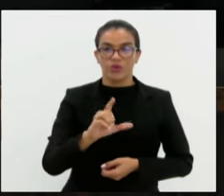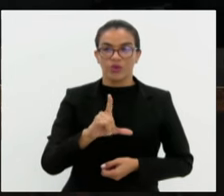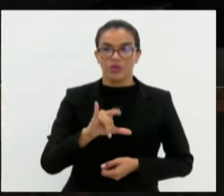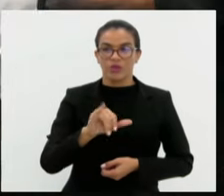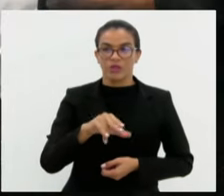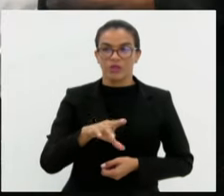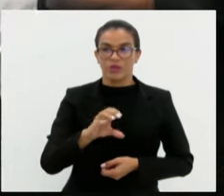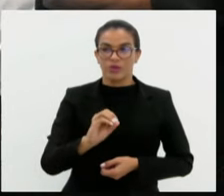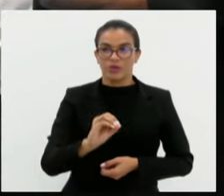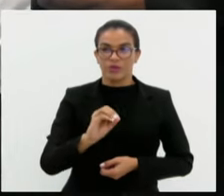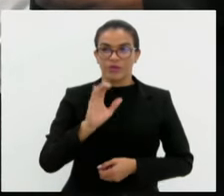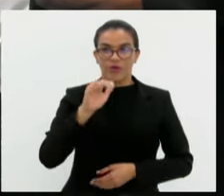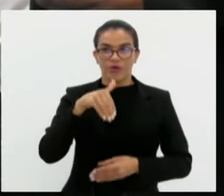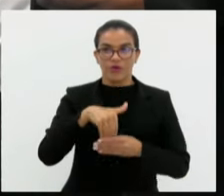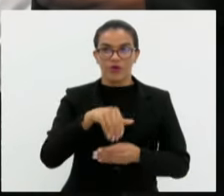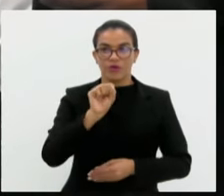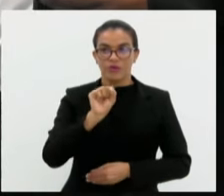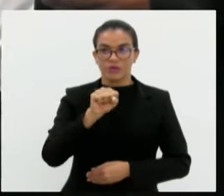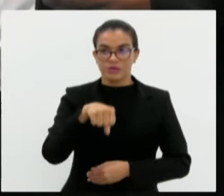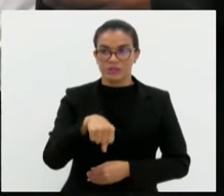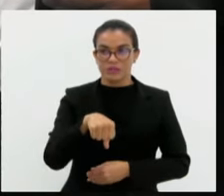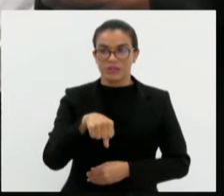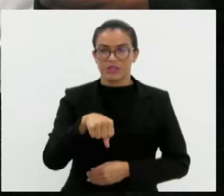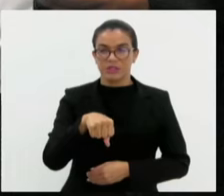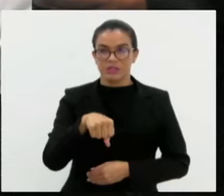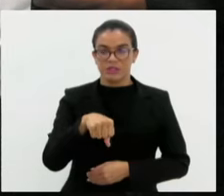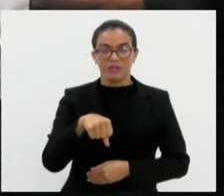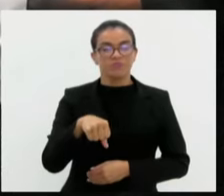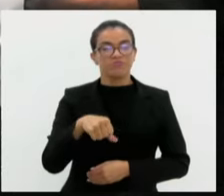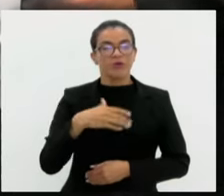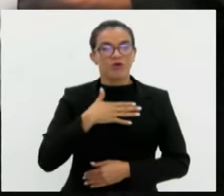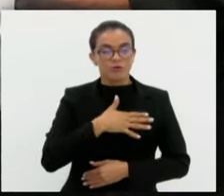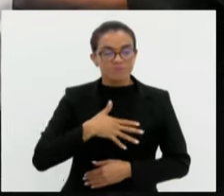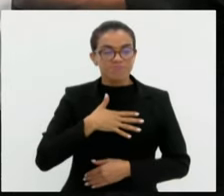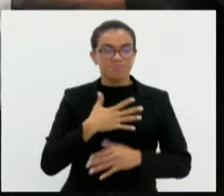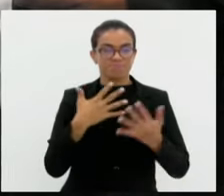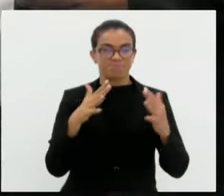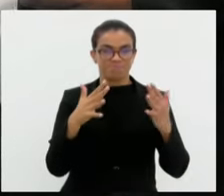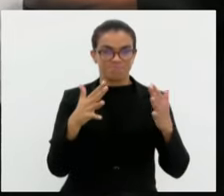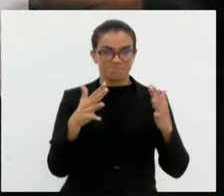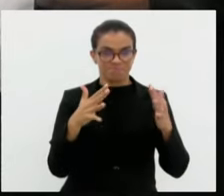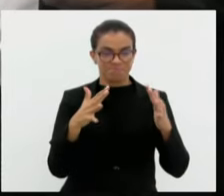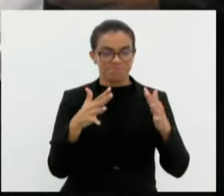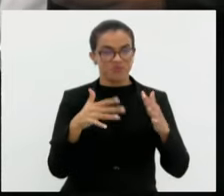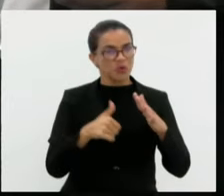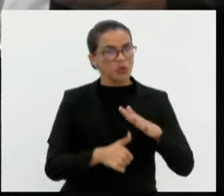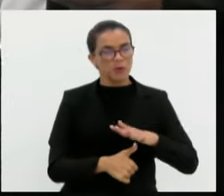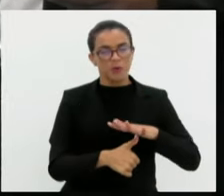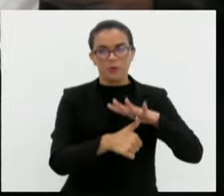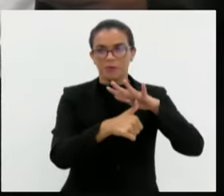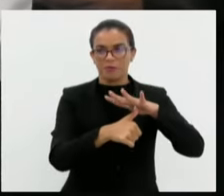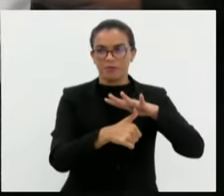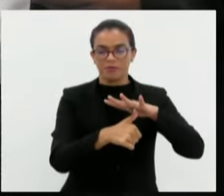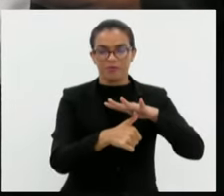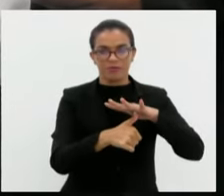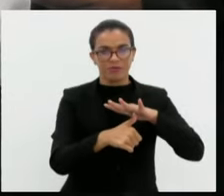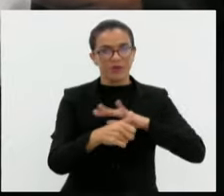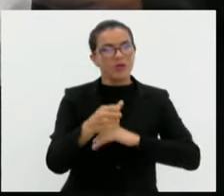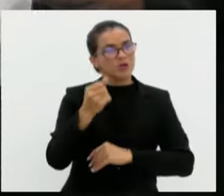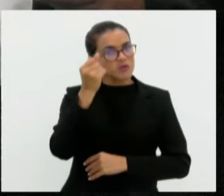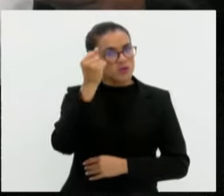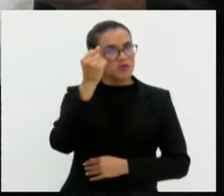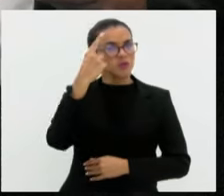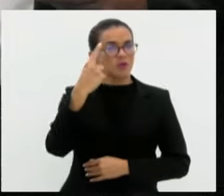Senhor presidente, eu voto sim. Desde já gostaria de parabenizar a Vossa Excelência, que como um líder soube conduzir